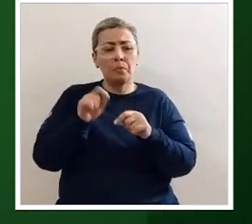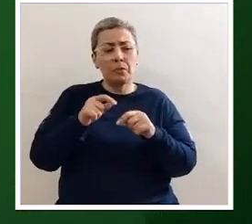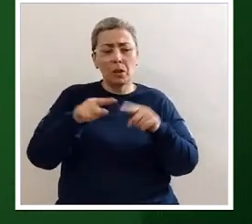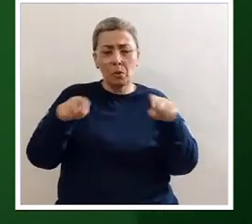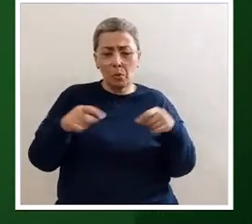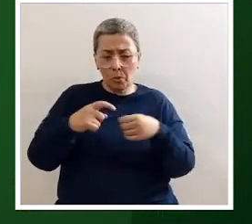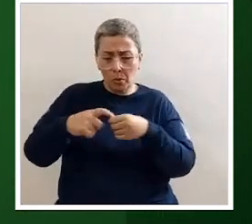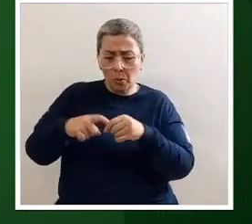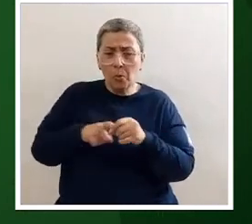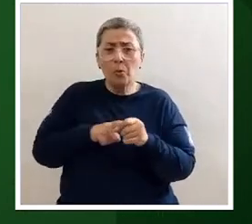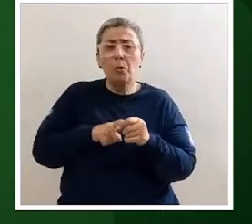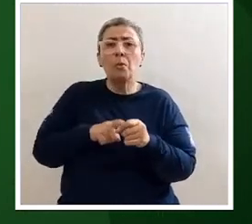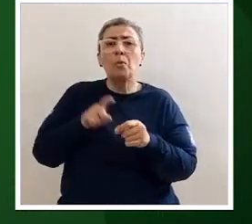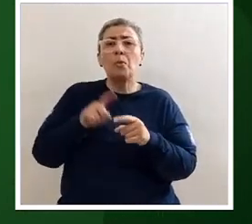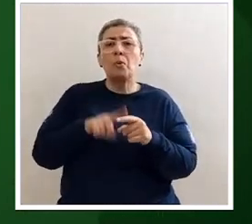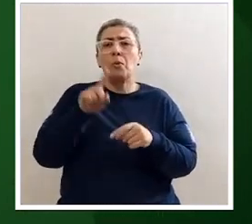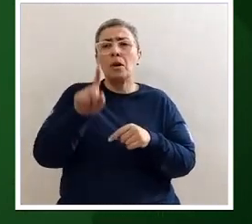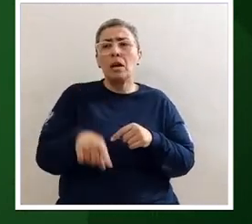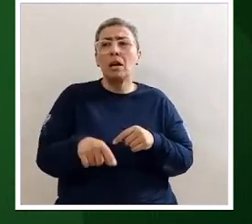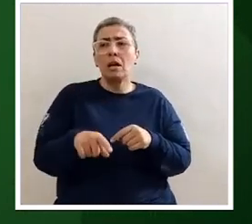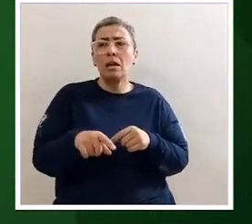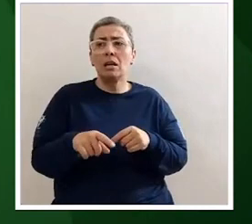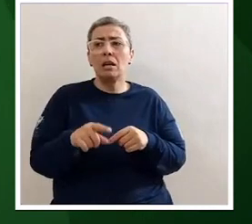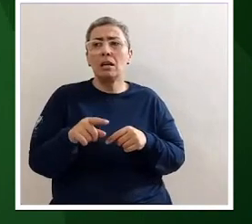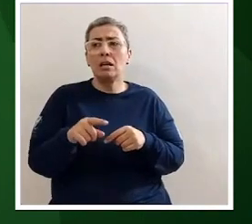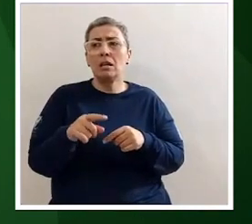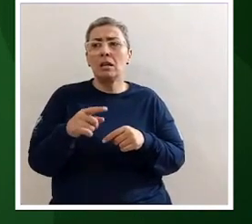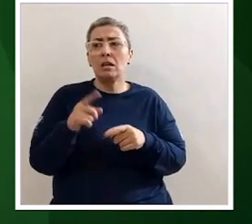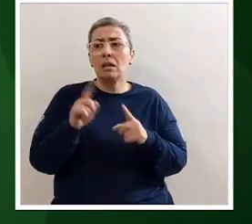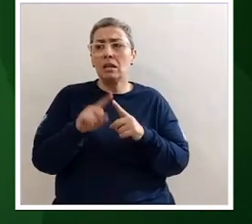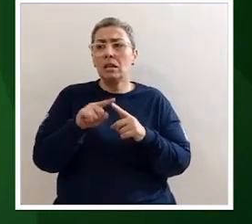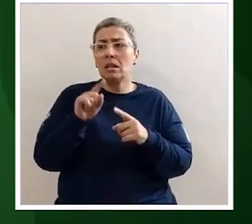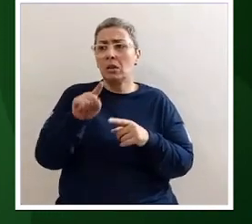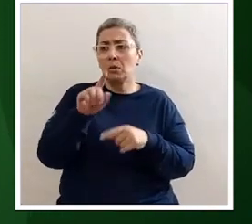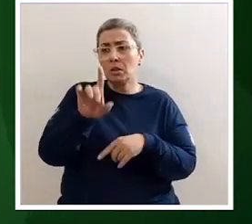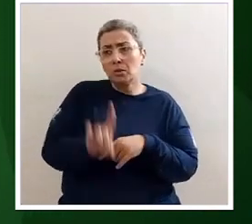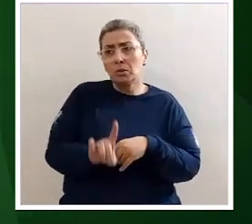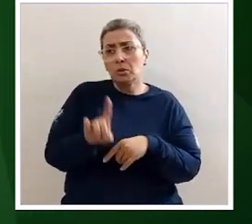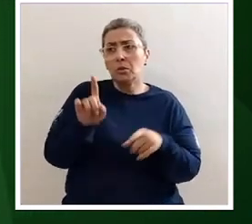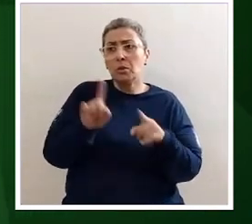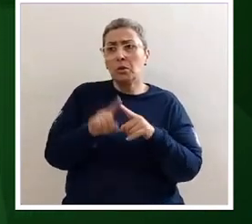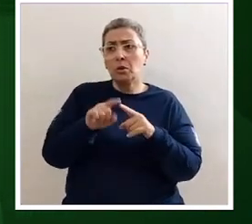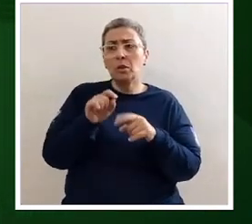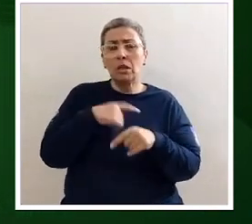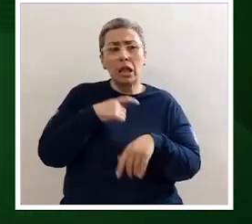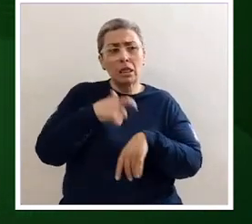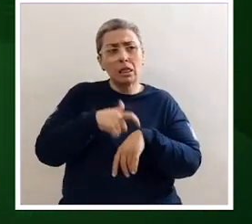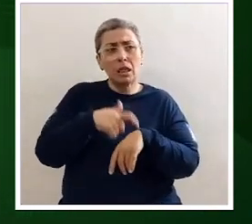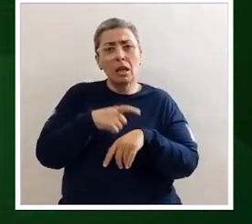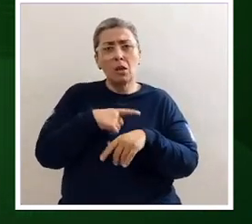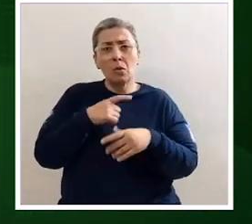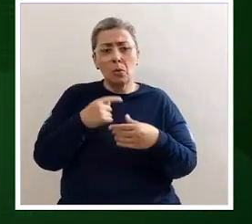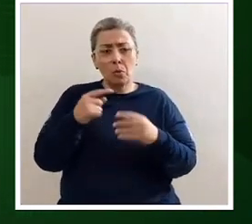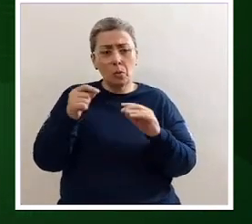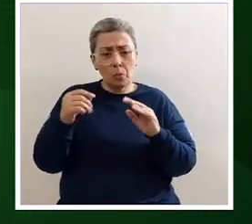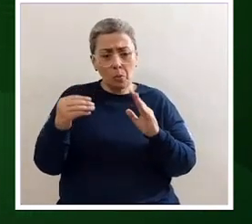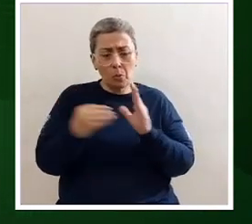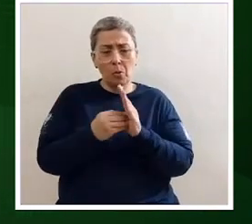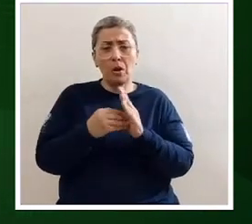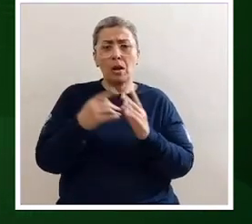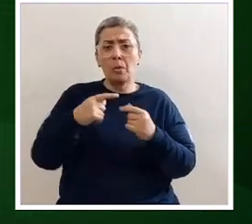das parcerias que a sua diretoria não certo momento estabeleceu